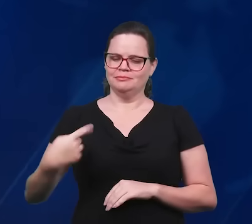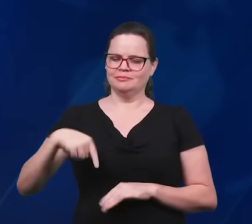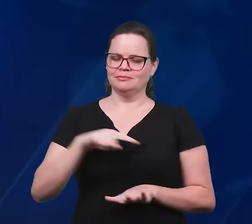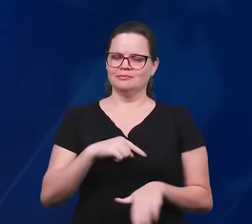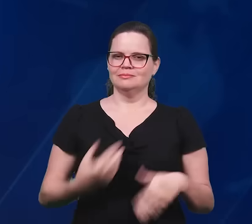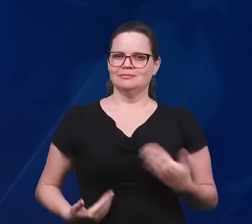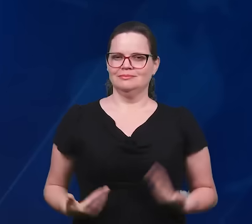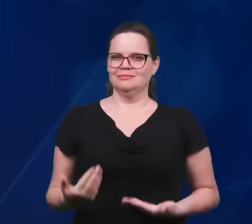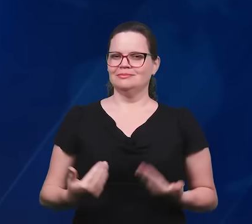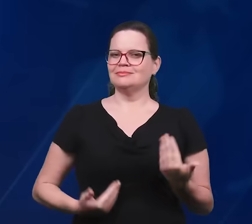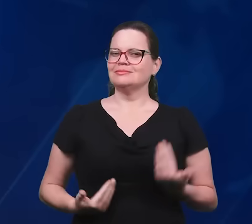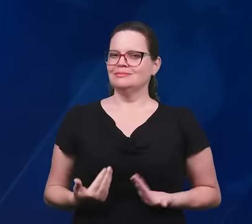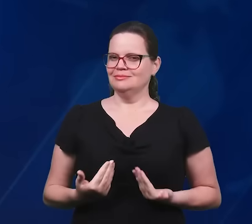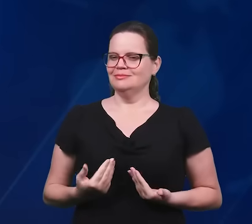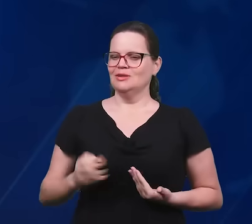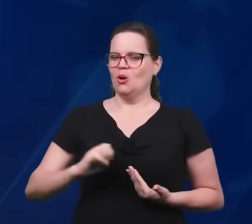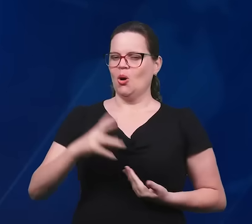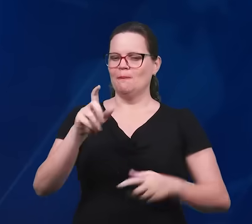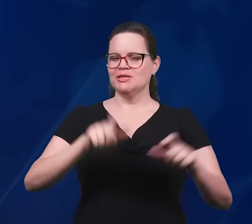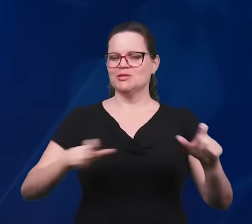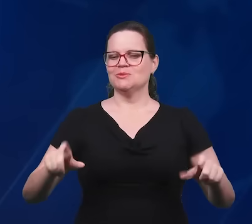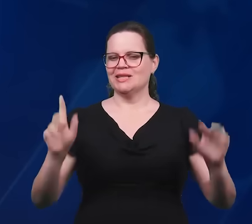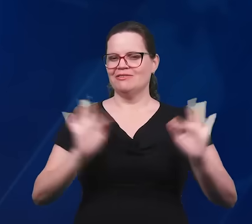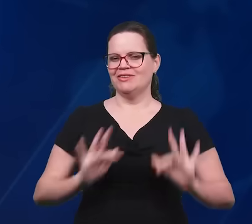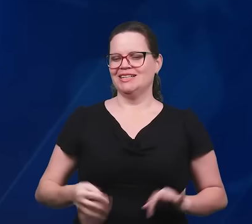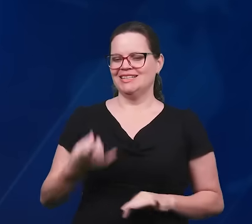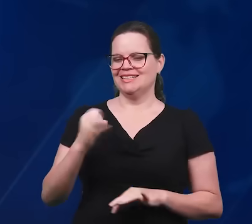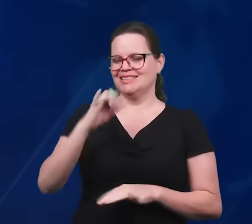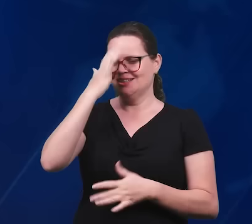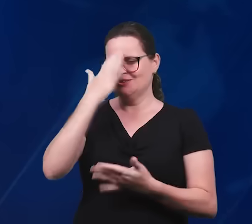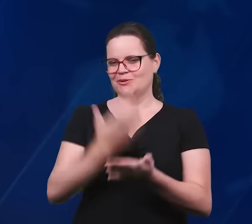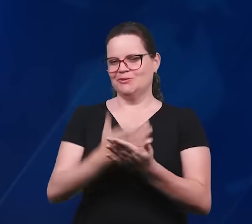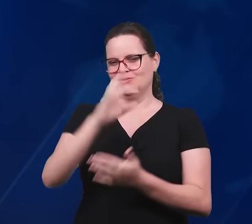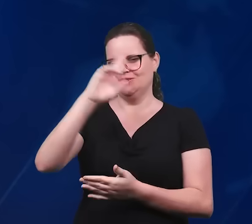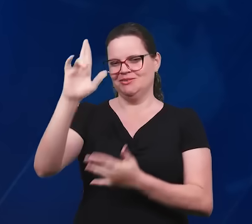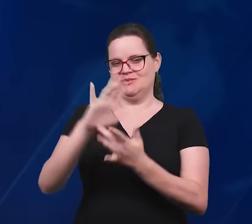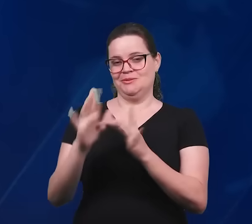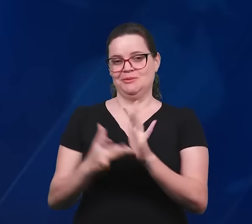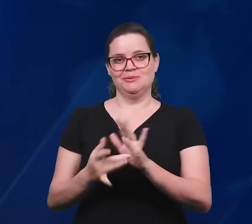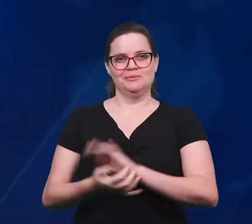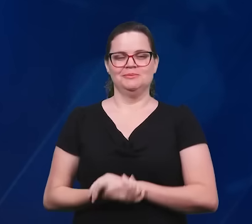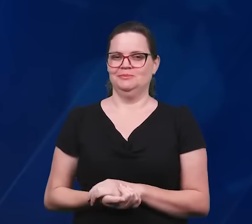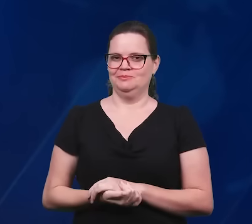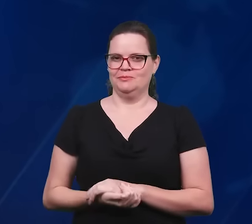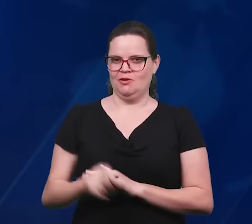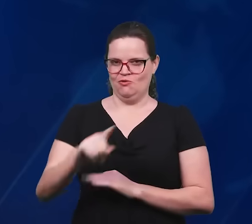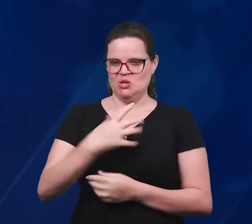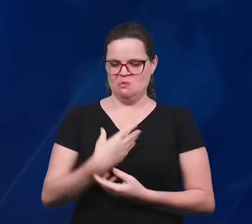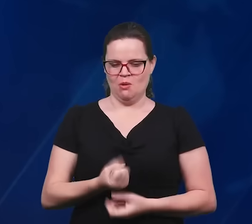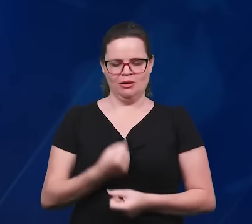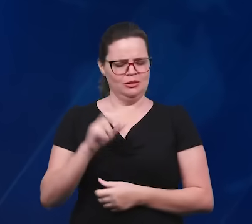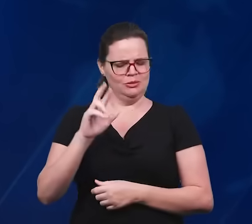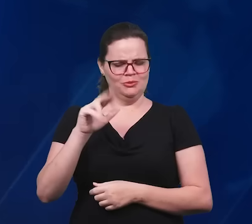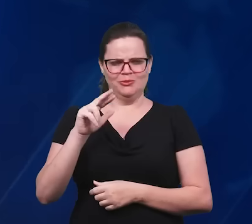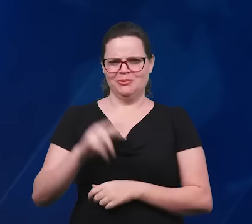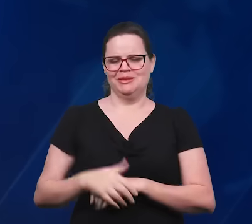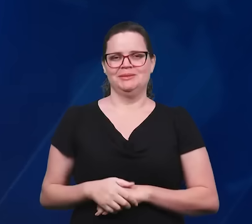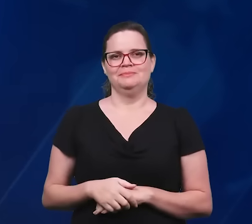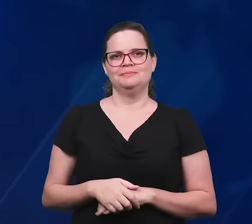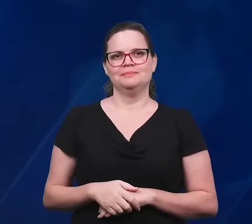Feliz é o homem que põe a sua esperança e a sua confiança em Jesus. Esse homem nunca irá se